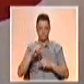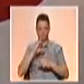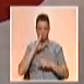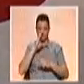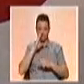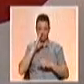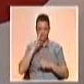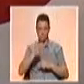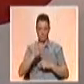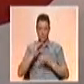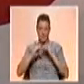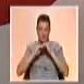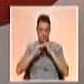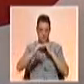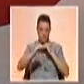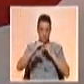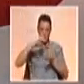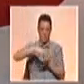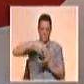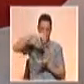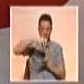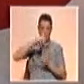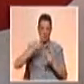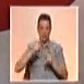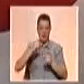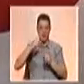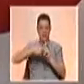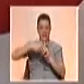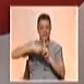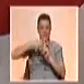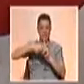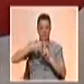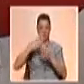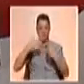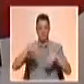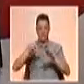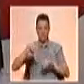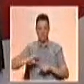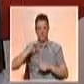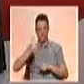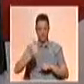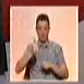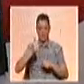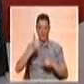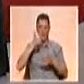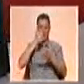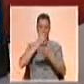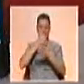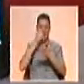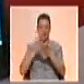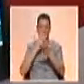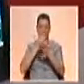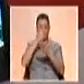no fundo, manter o edifício climatizado. Daqui, aqui, eles são verdes mesmo. Vemos uma biblioteca, assim, estes são verdes.